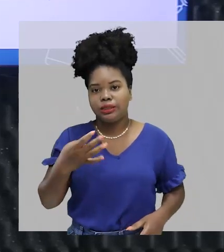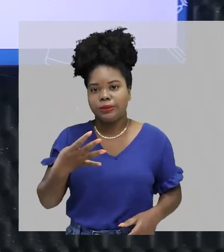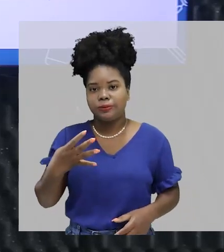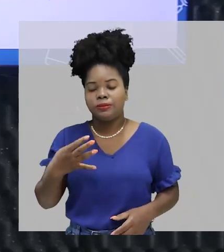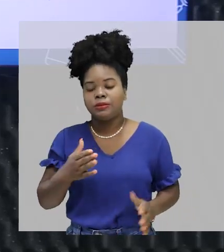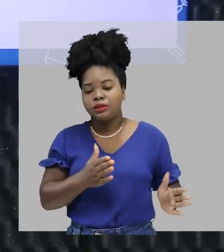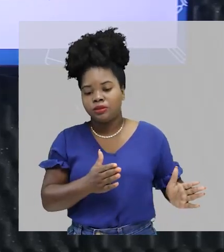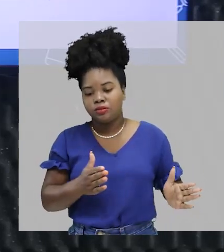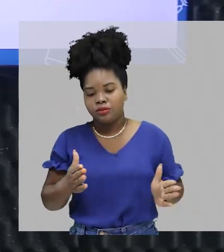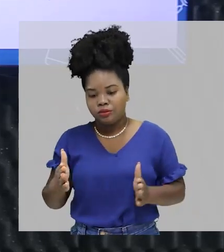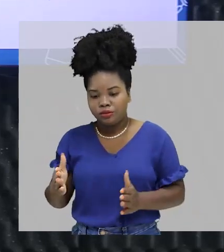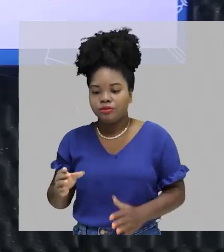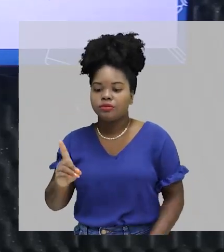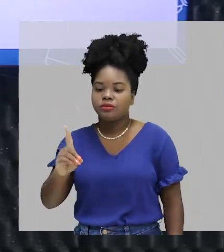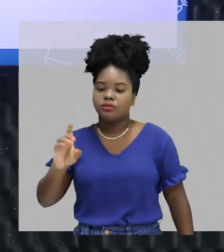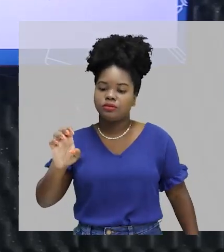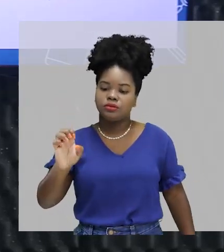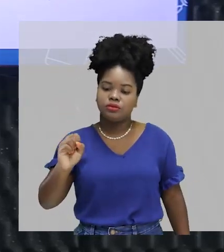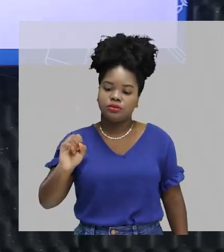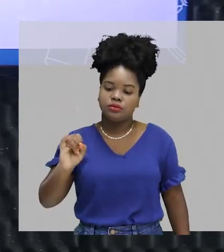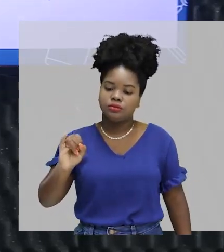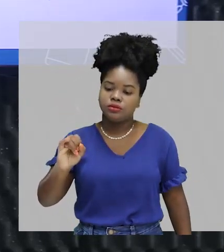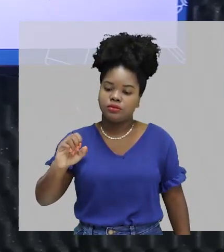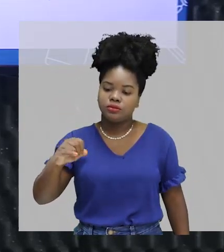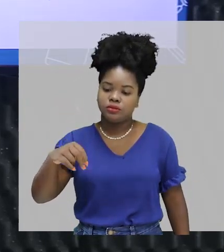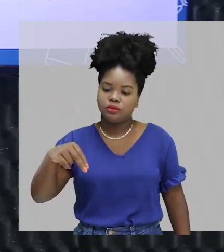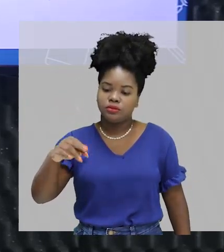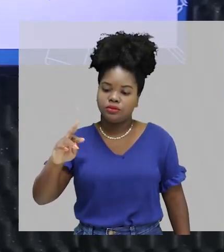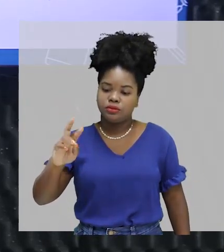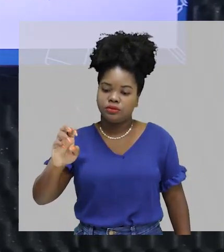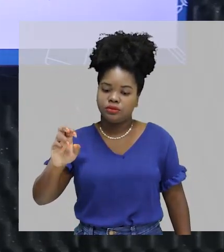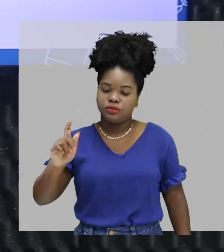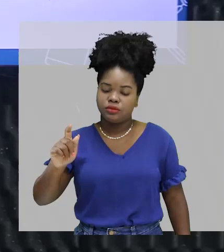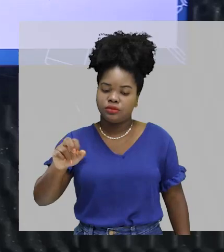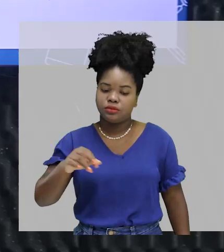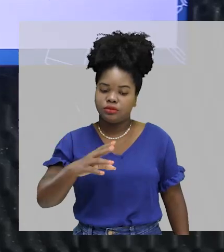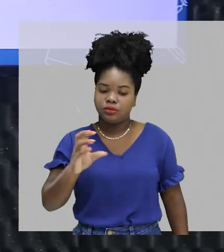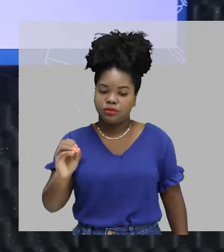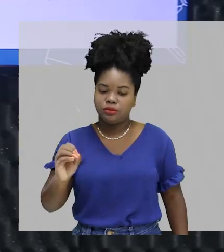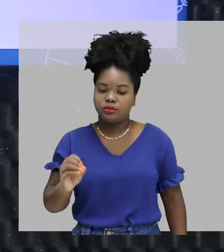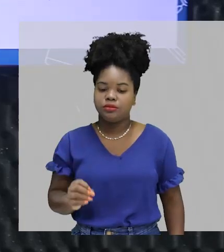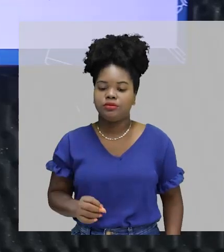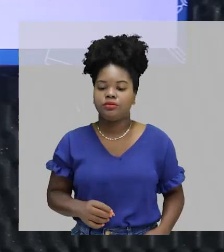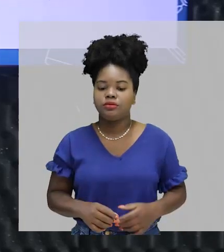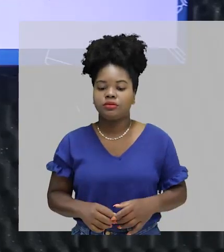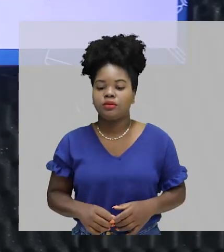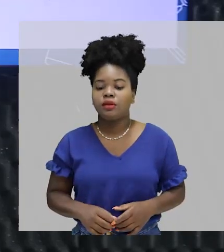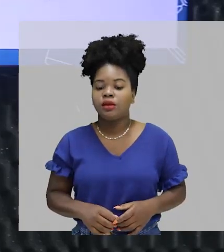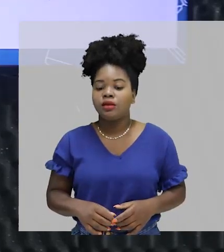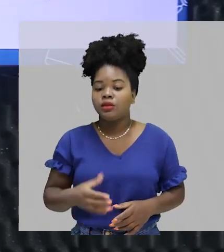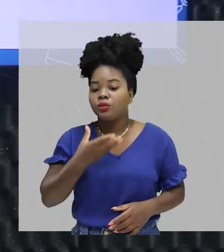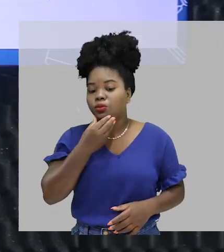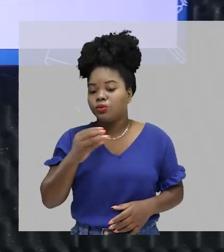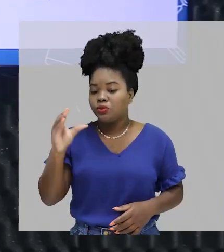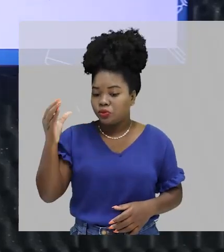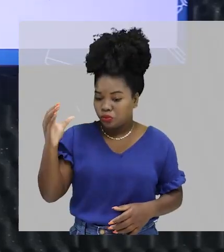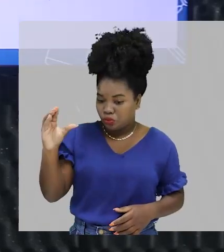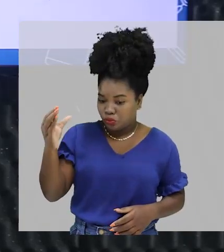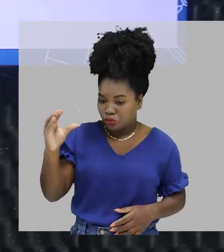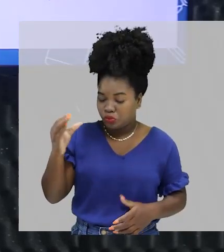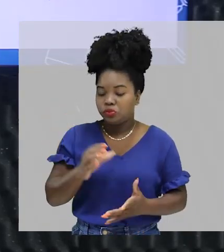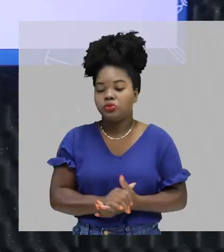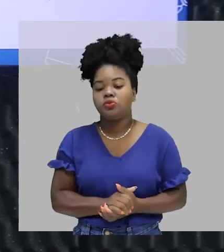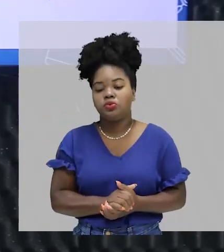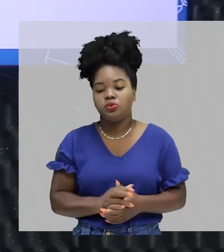esse processo é o processo da desintegração. Com isso em mente, os cientistas usam carbono 14